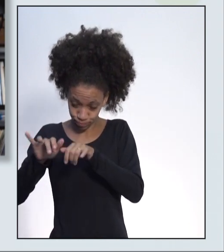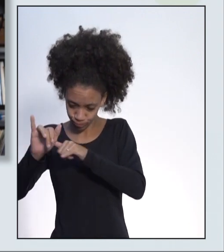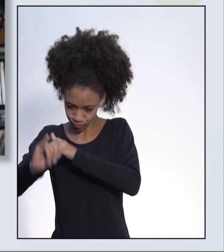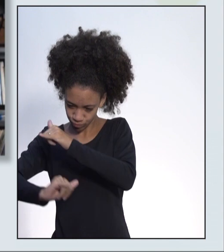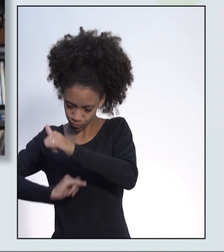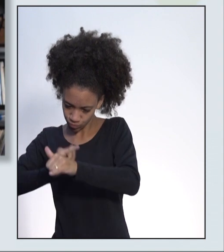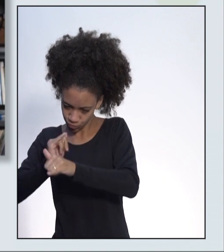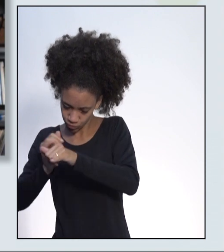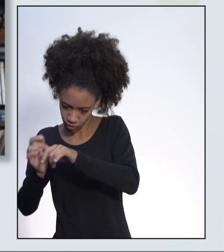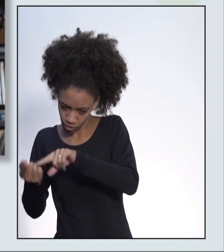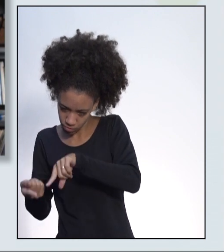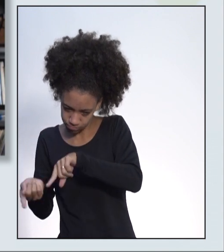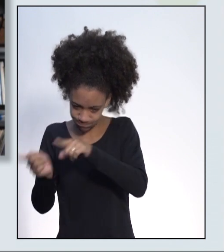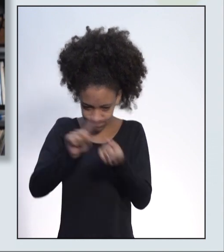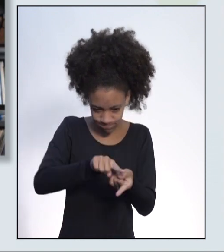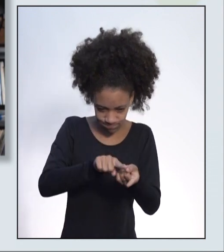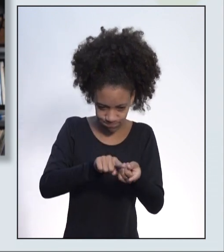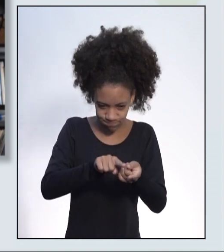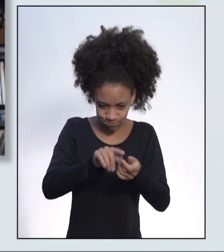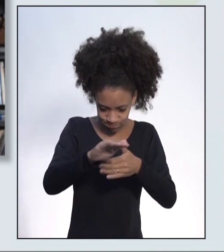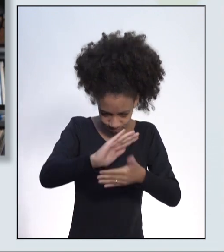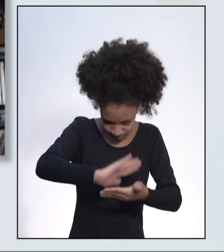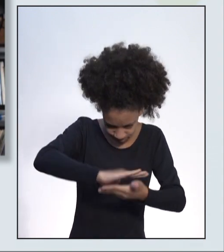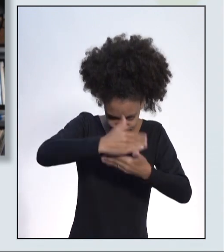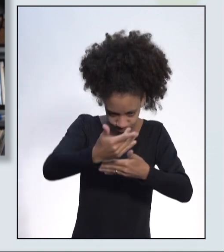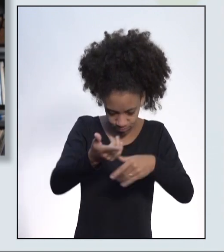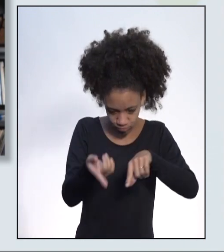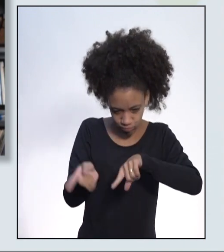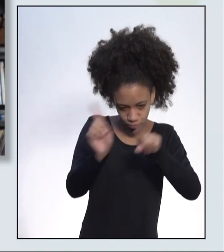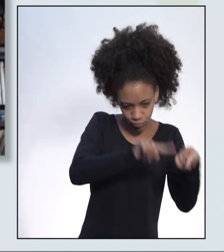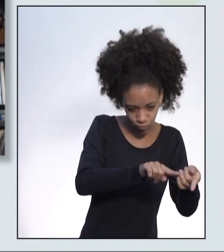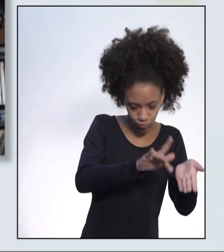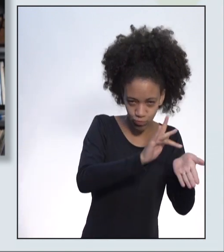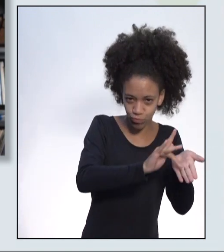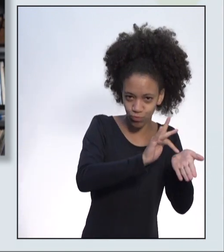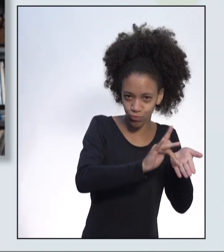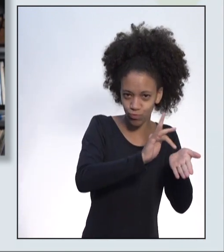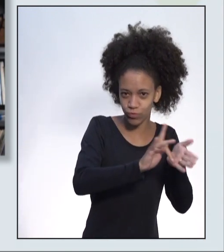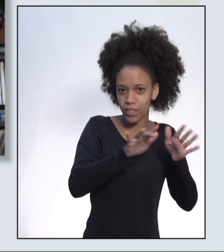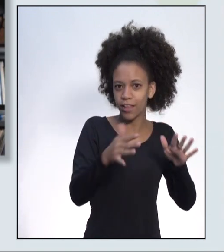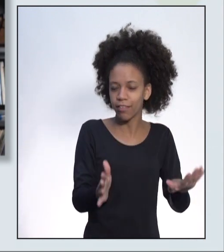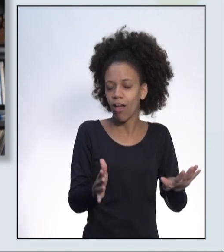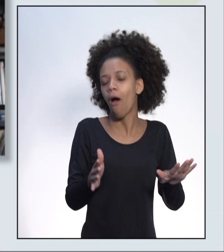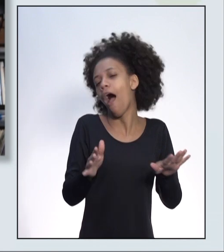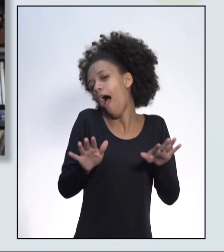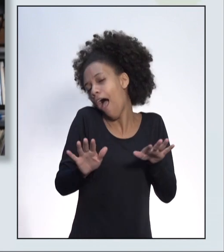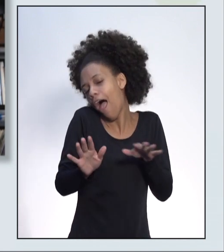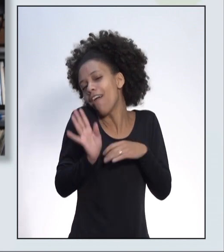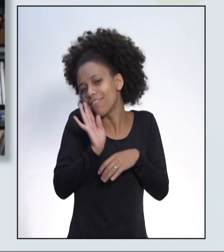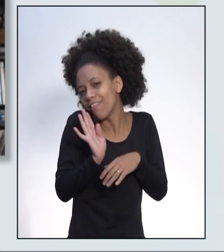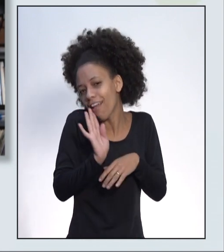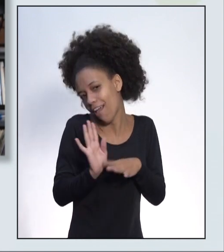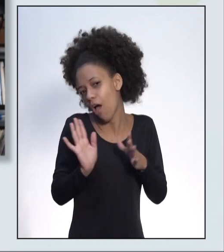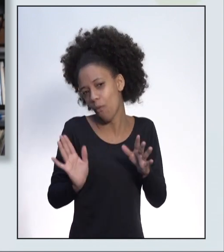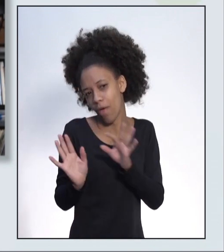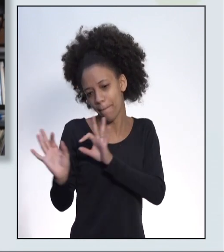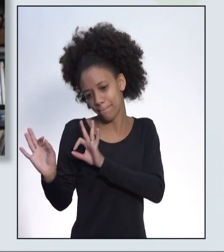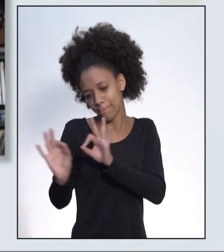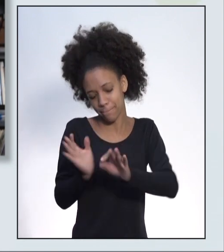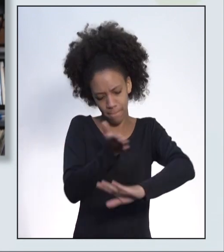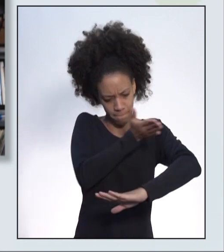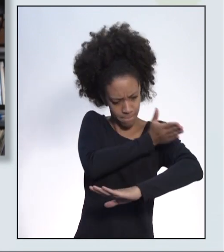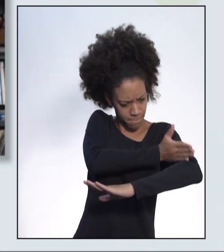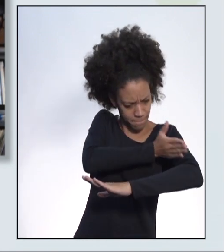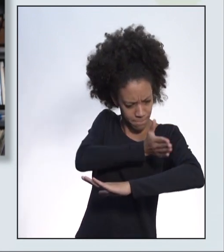digital, junto com outras coisas que estavam acontecendo na sociedade. Esse formato mais legal que eles acharam para contar isso foi uma linha